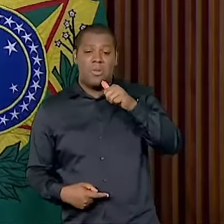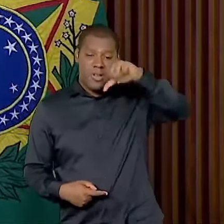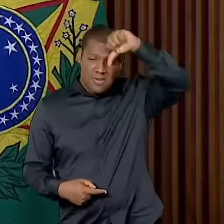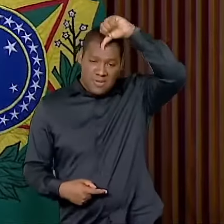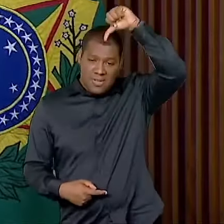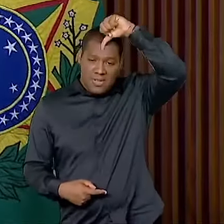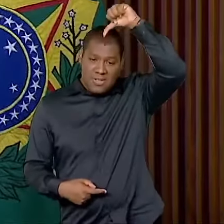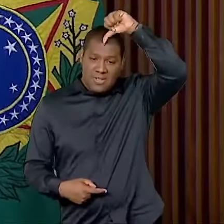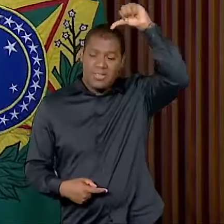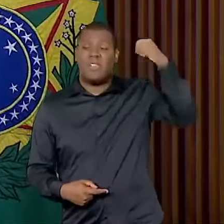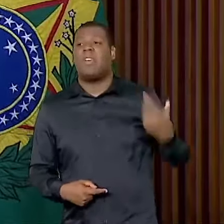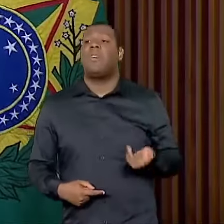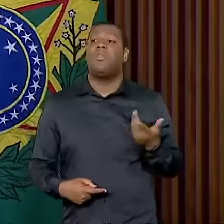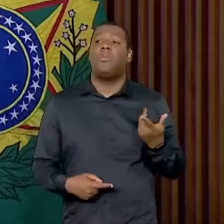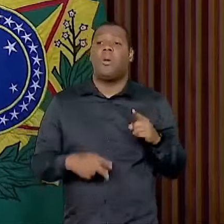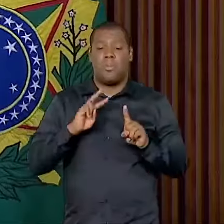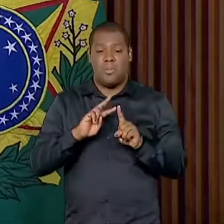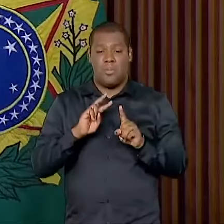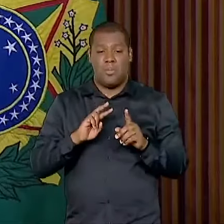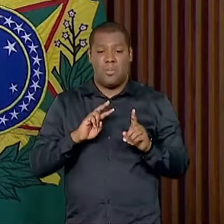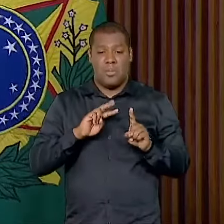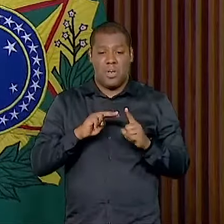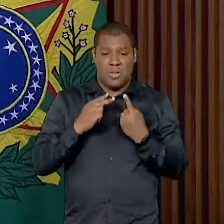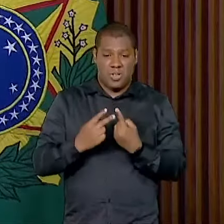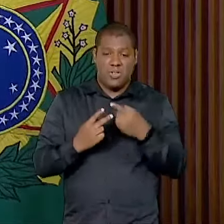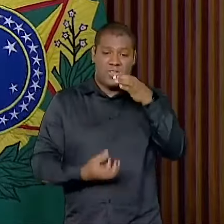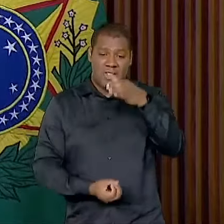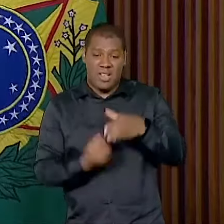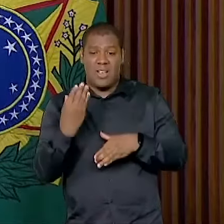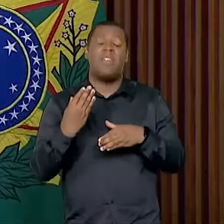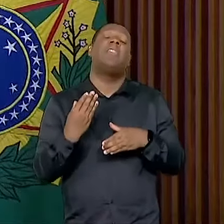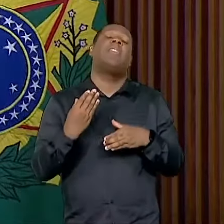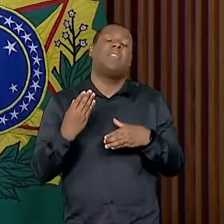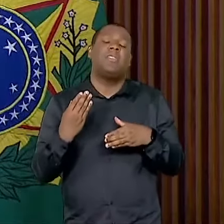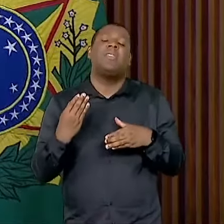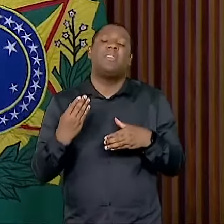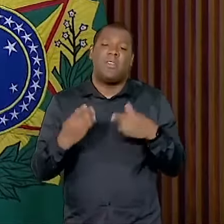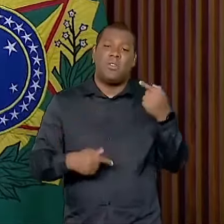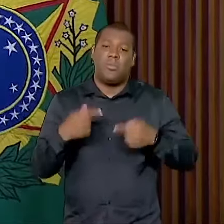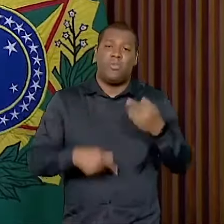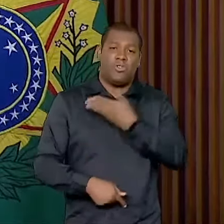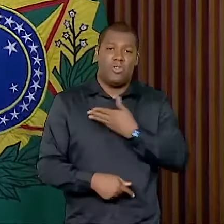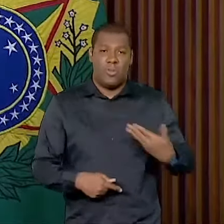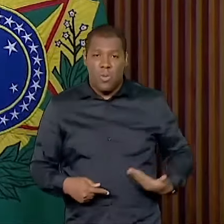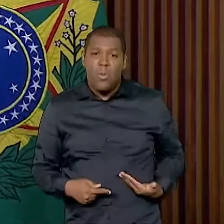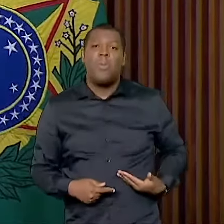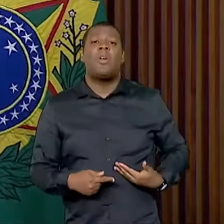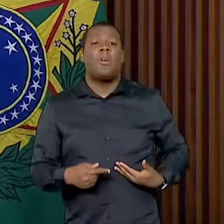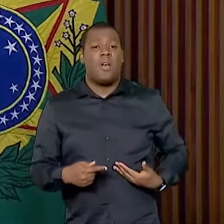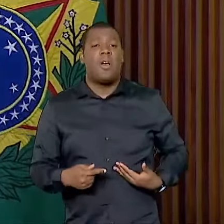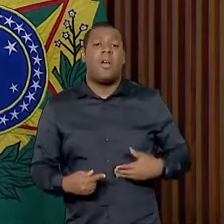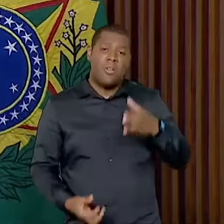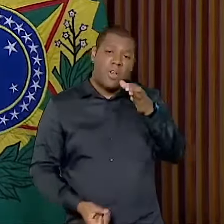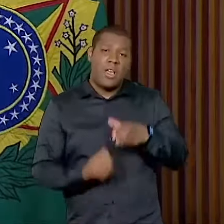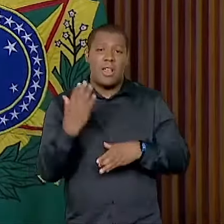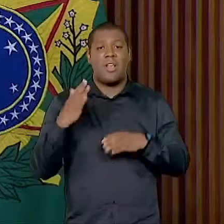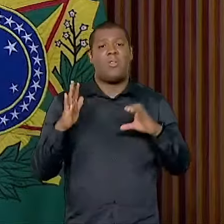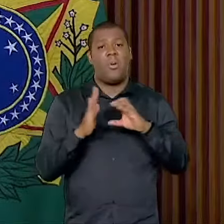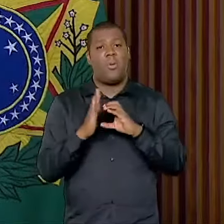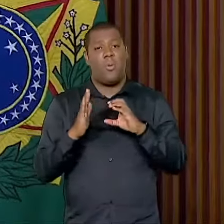necessita. Se pegar o Ministério da Cultura como exemplo, ele não existia, e a nossa companheira ministra